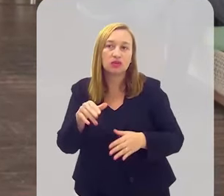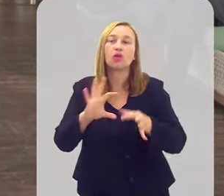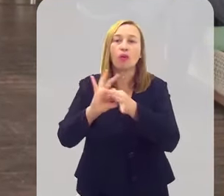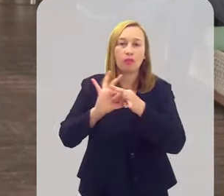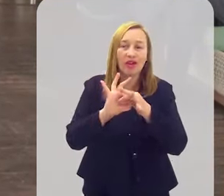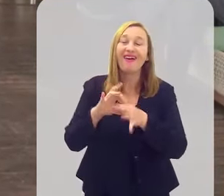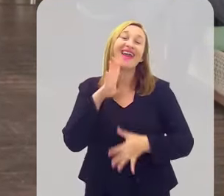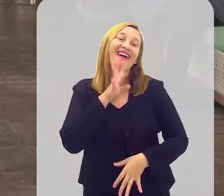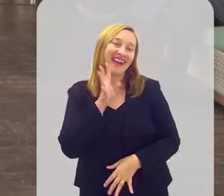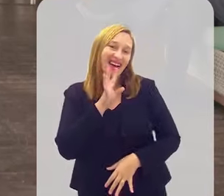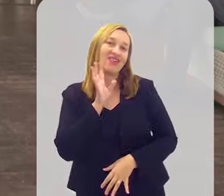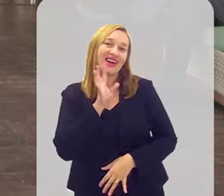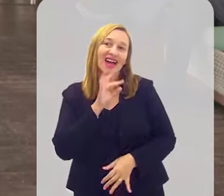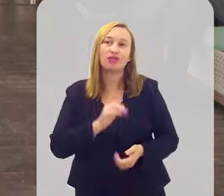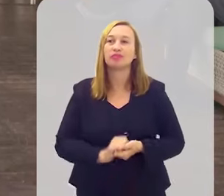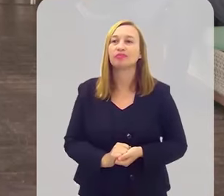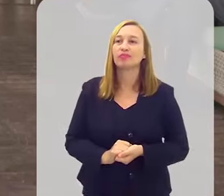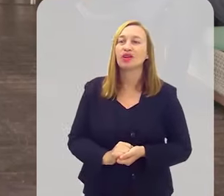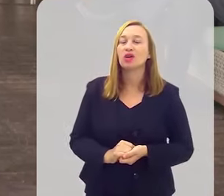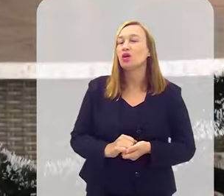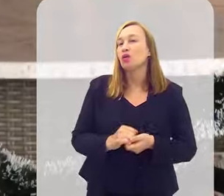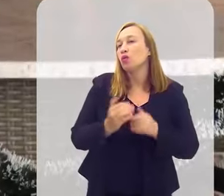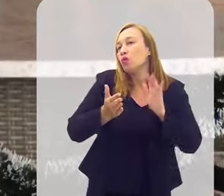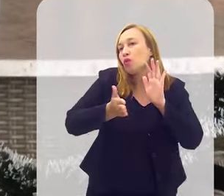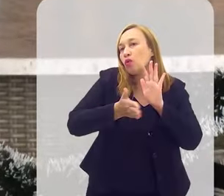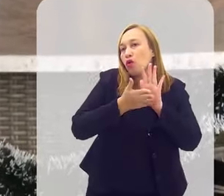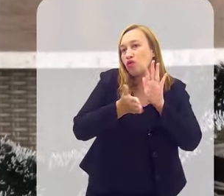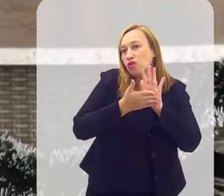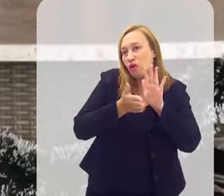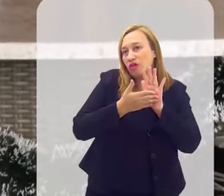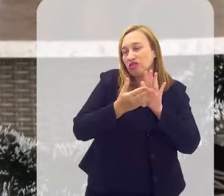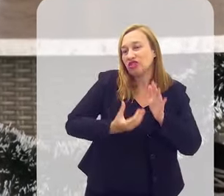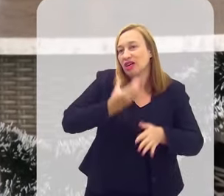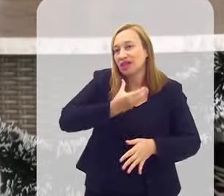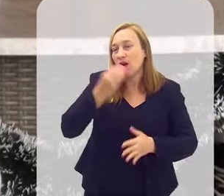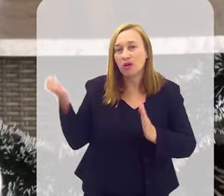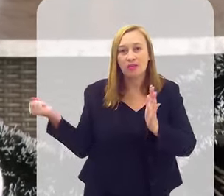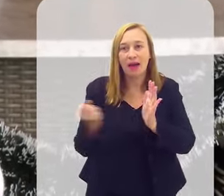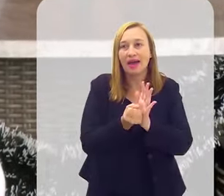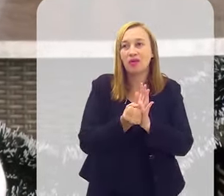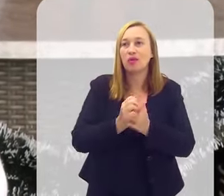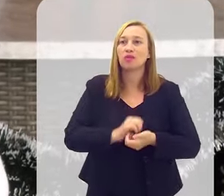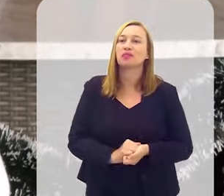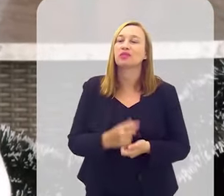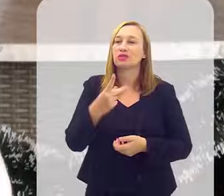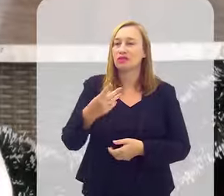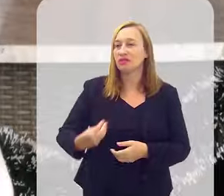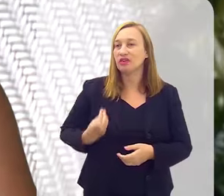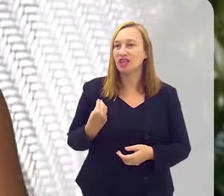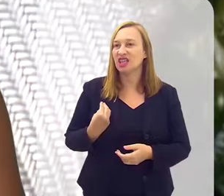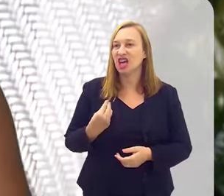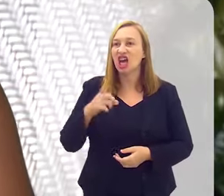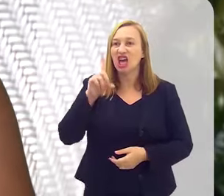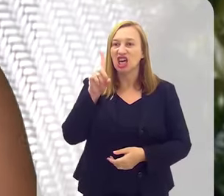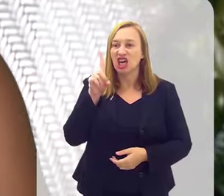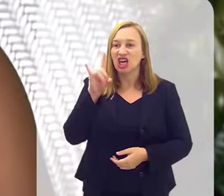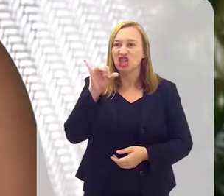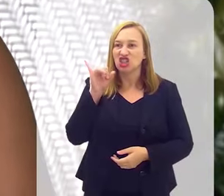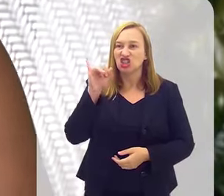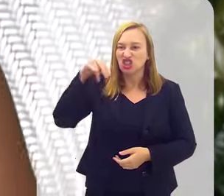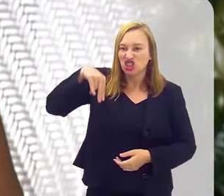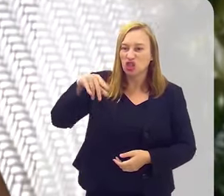irmãos em comunhão que legal que legal que legal uma música de Natal que marcou Bruninha bom música de eu já